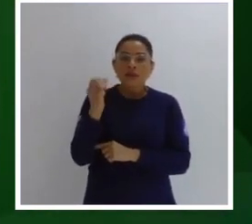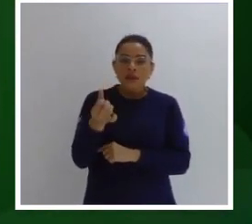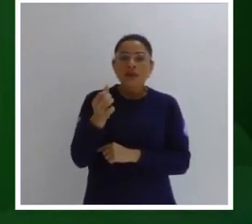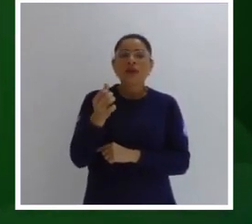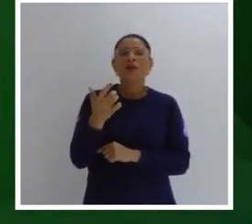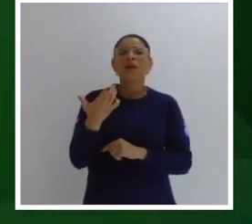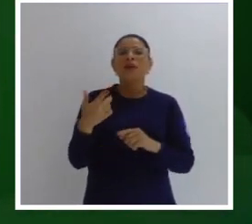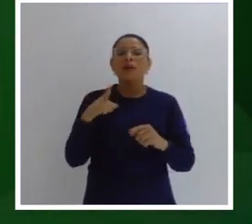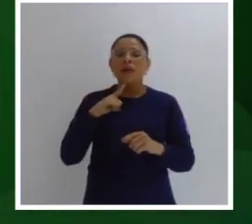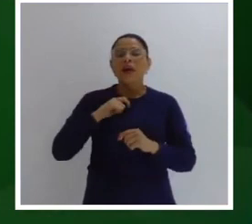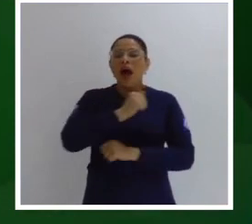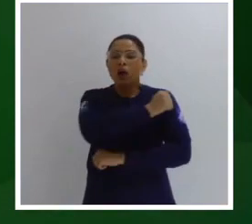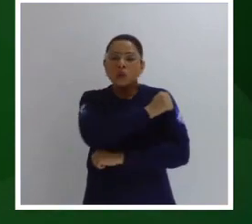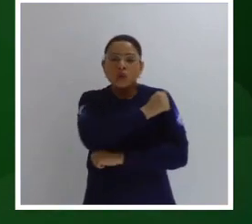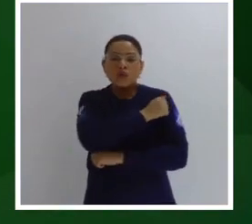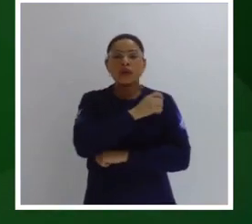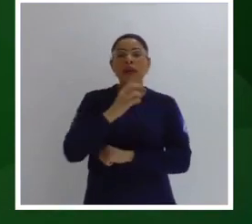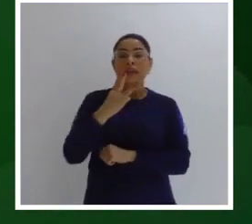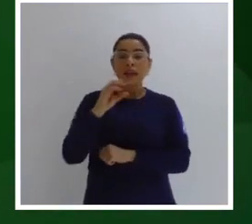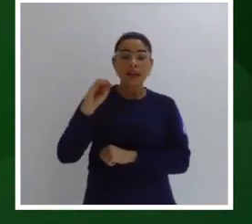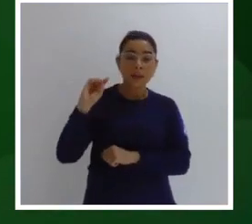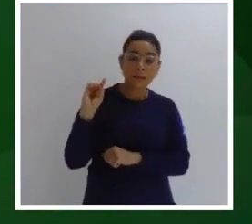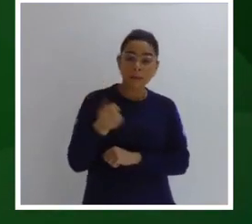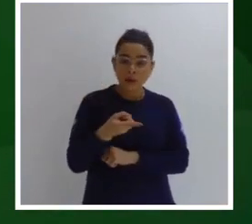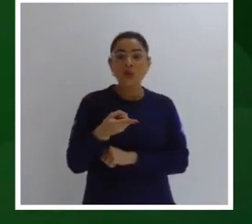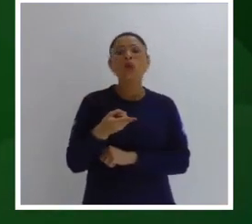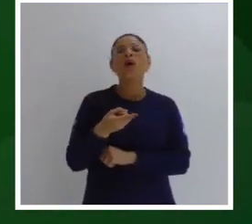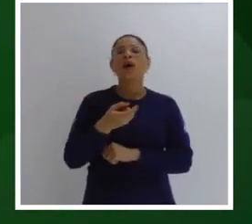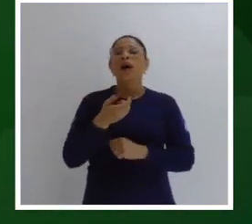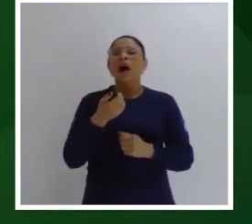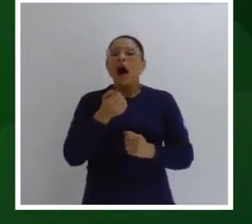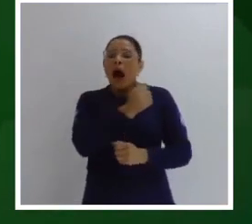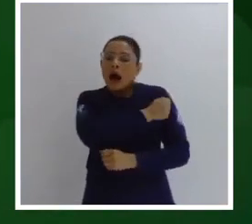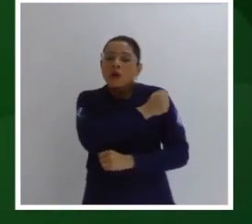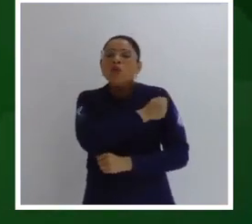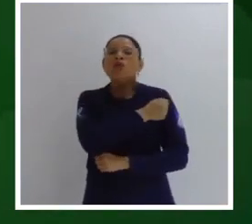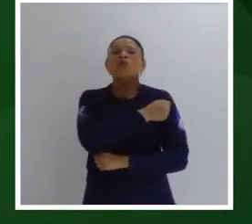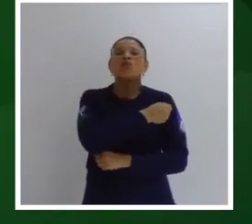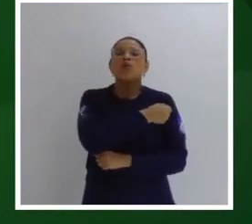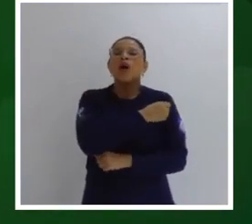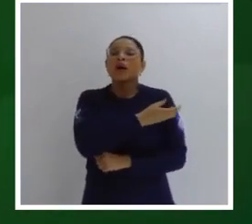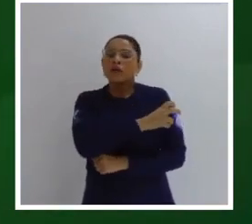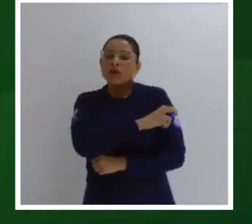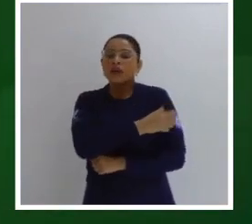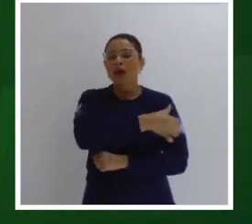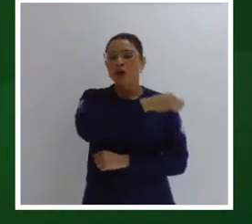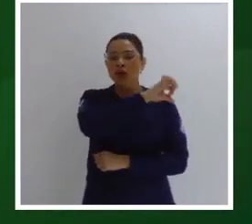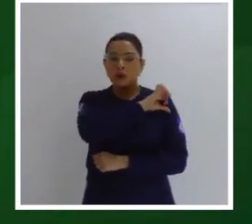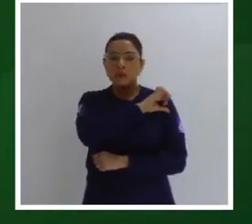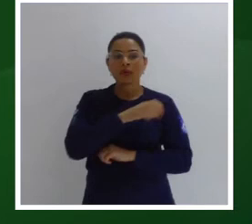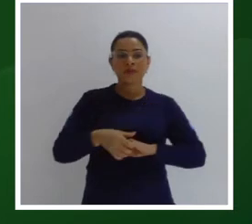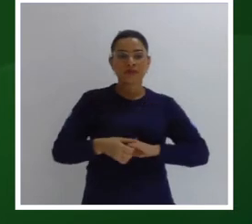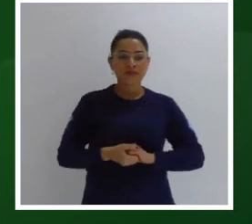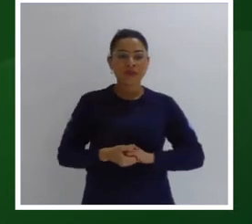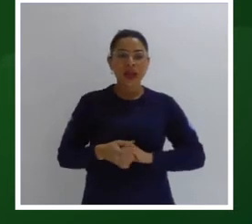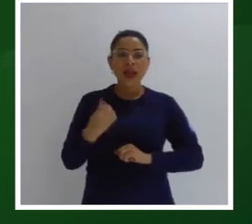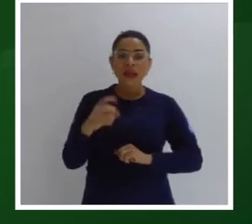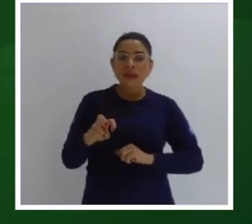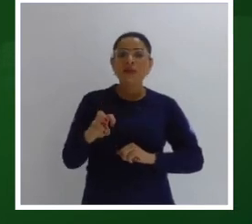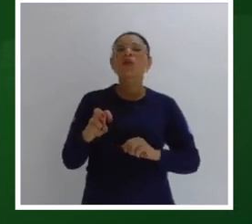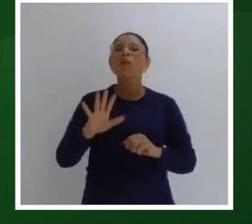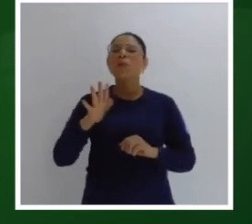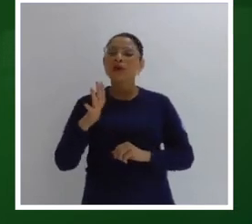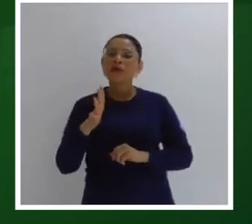30 mil 671 alunos dos anos finais 15.392 alunos do ensino